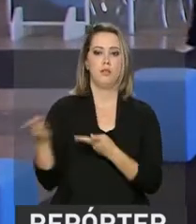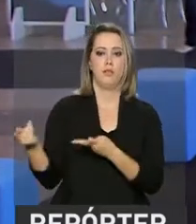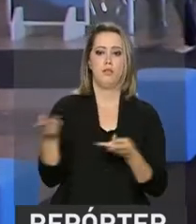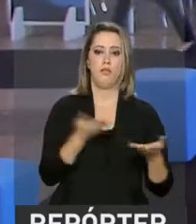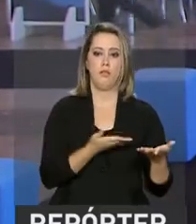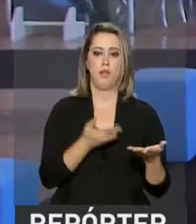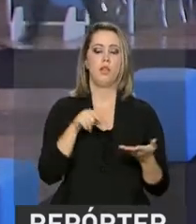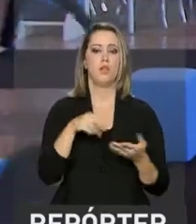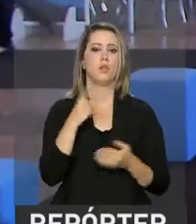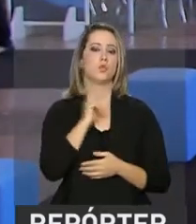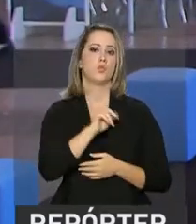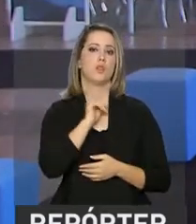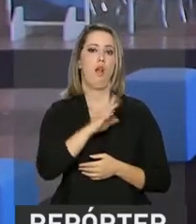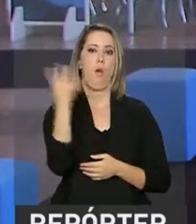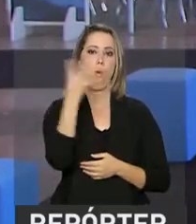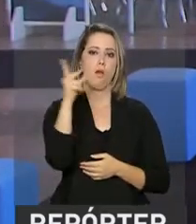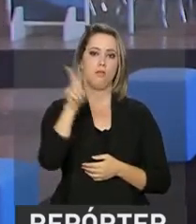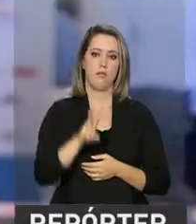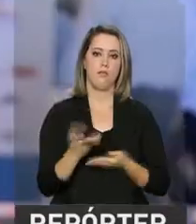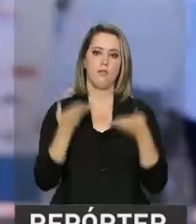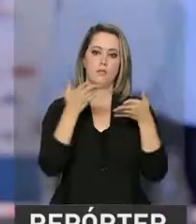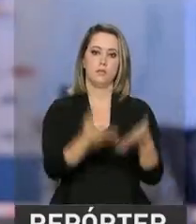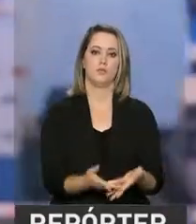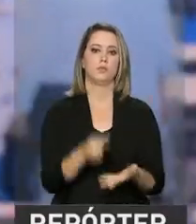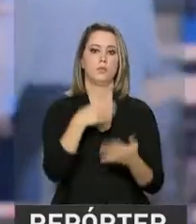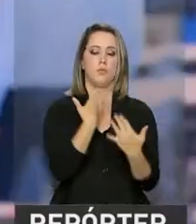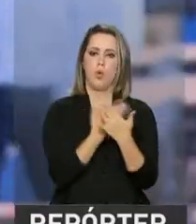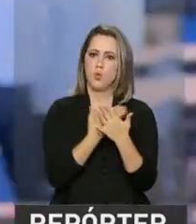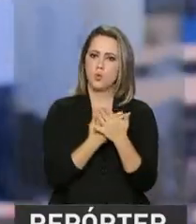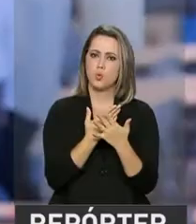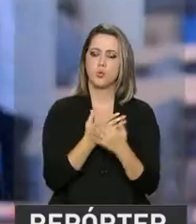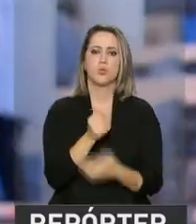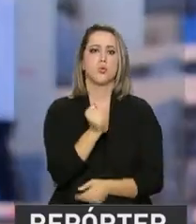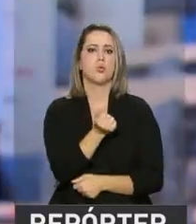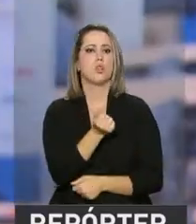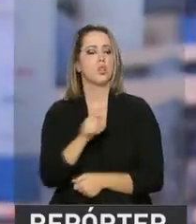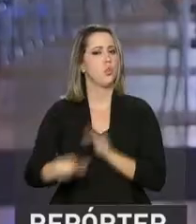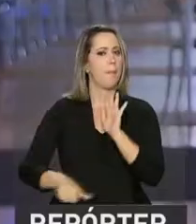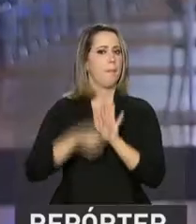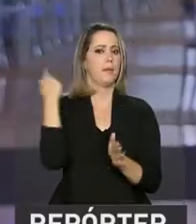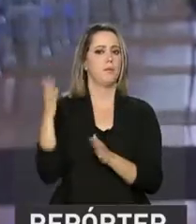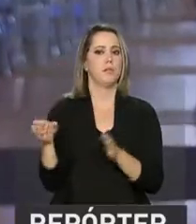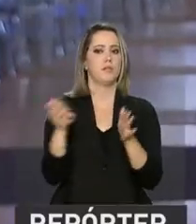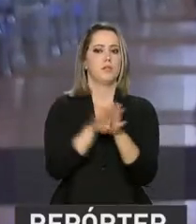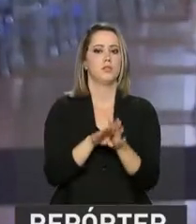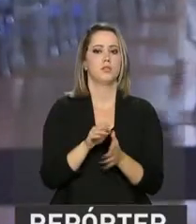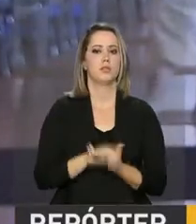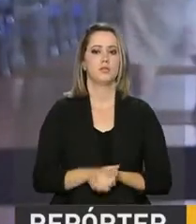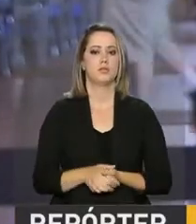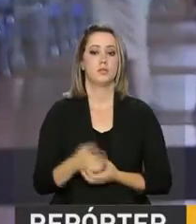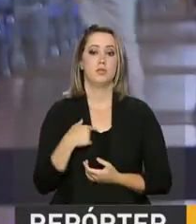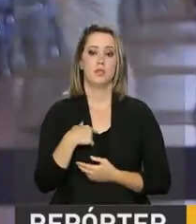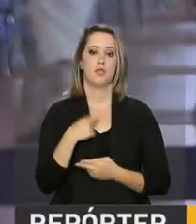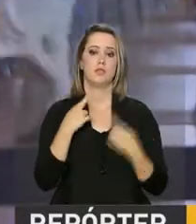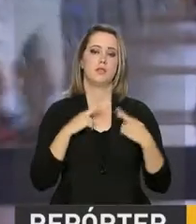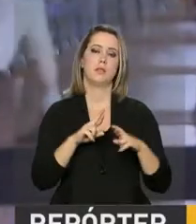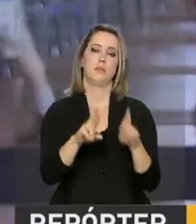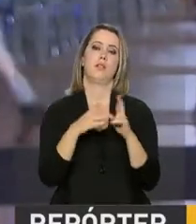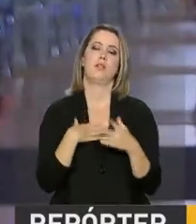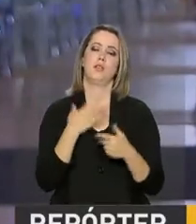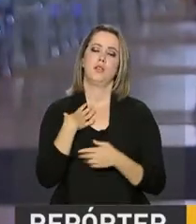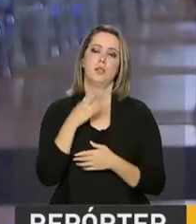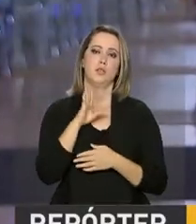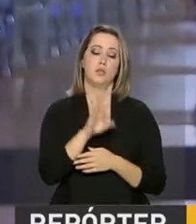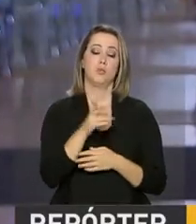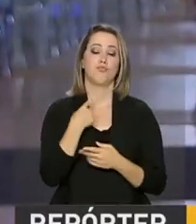É a quarta Campus Party que ele participa. O estudante foi um dos primeiros a chegar. Espero encontrar pelo menos um caminho para poder